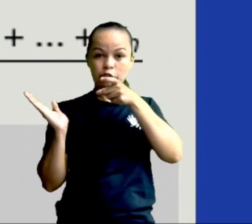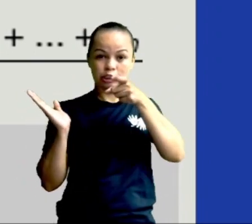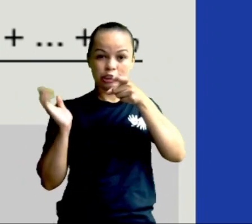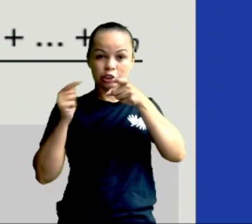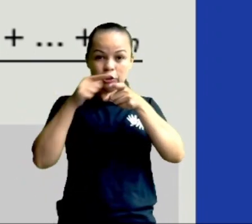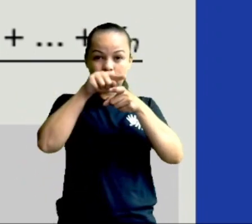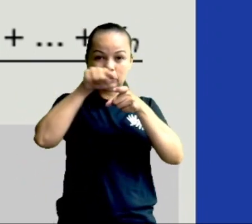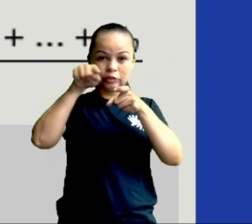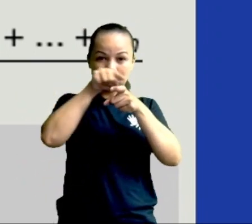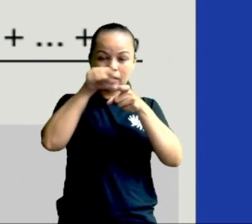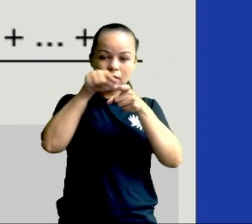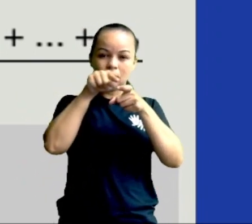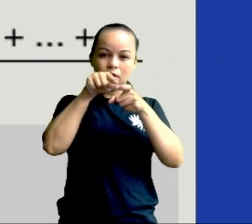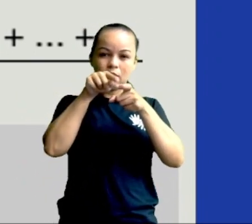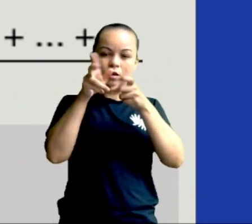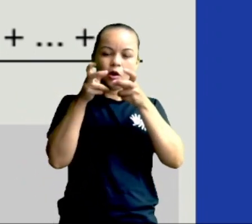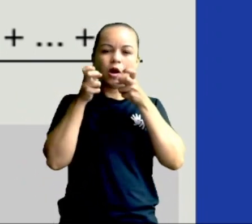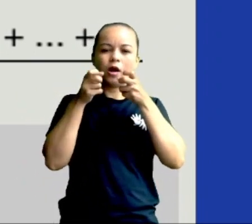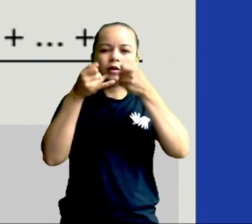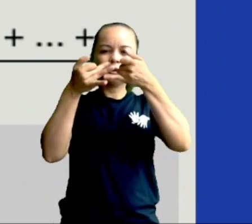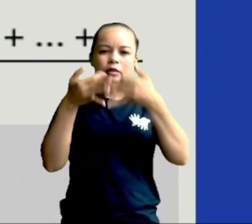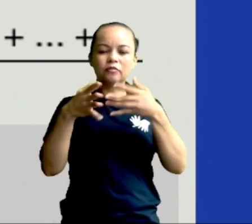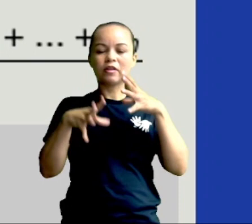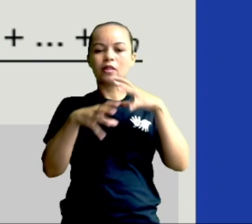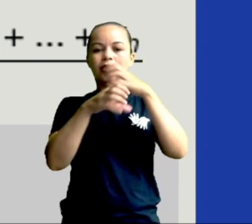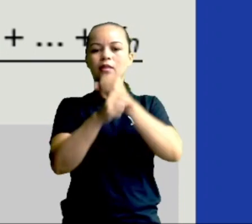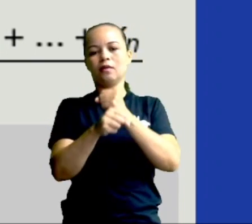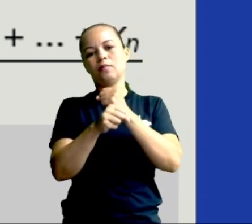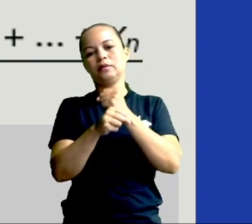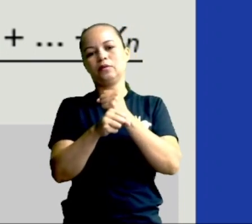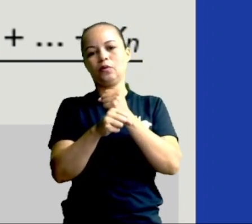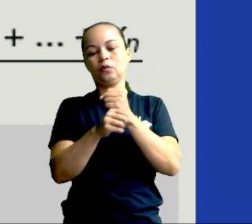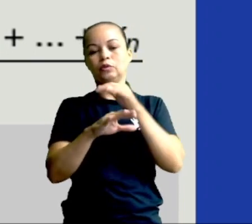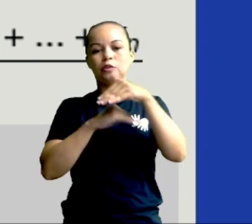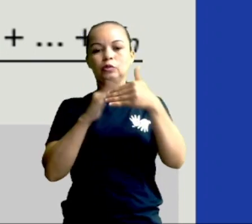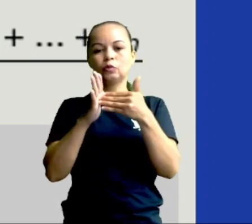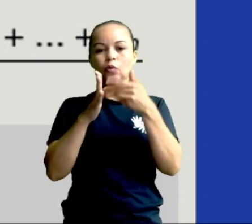está indicando que eu quero fazer o somatório de